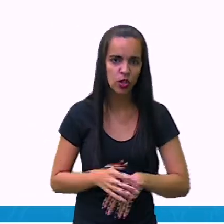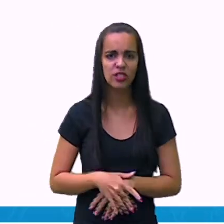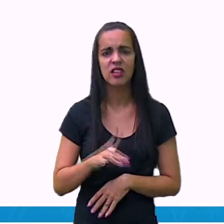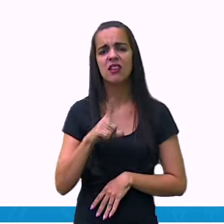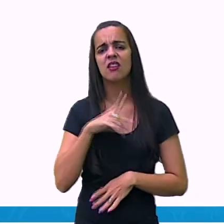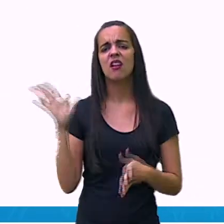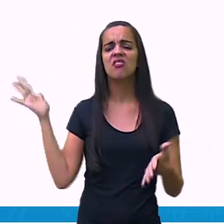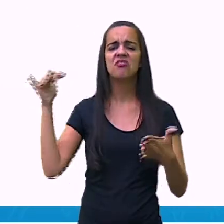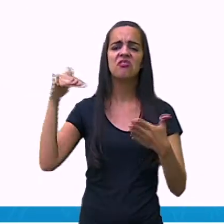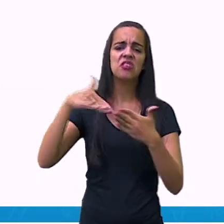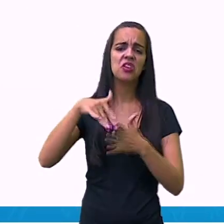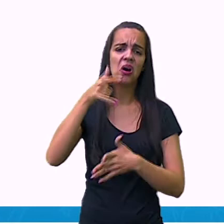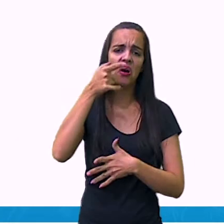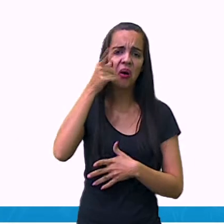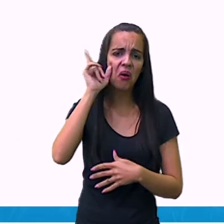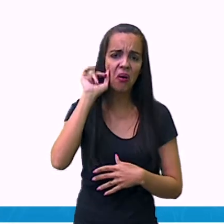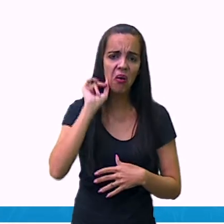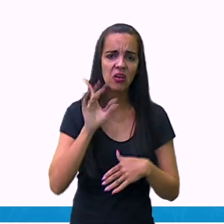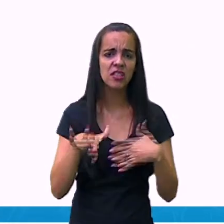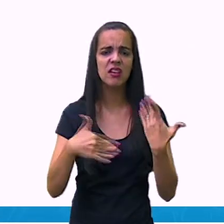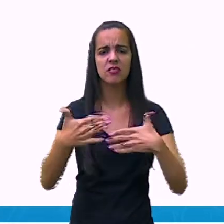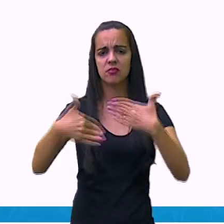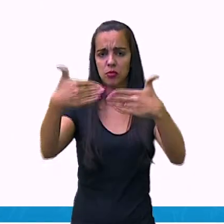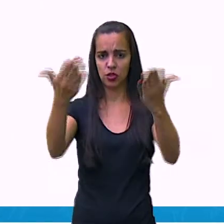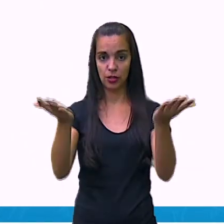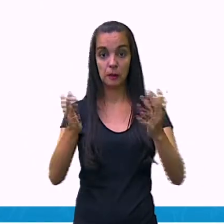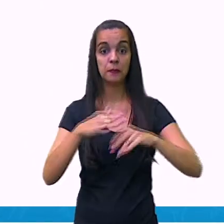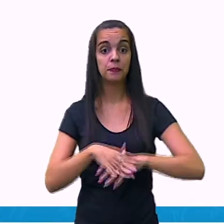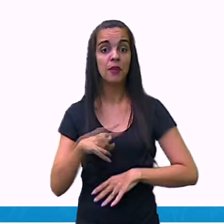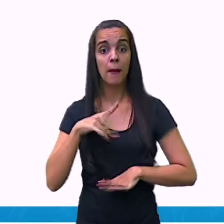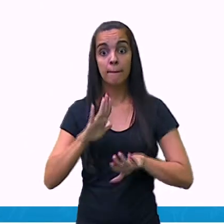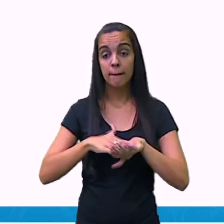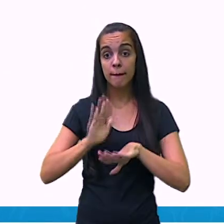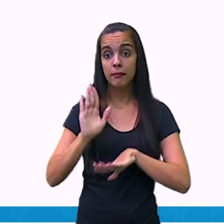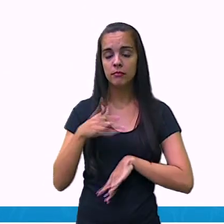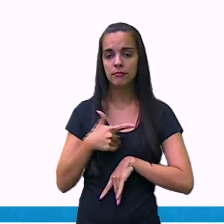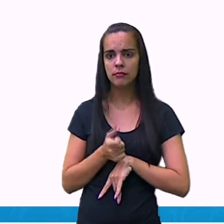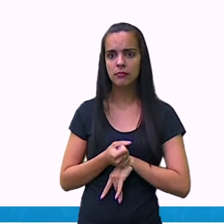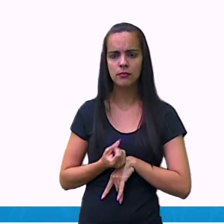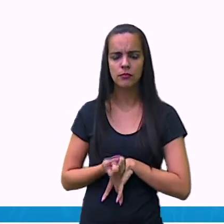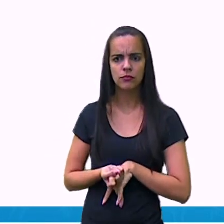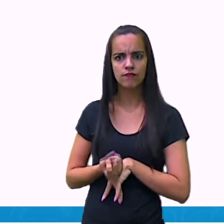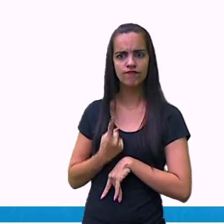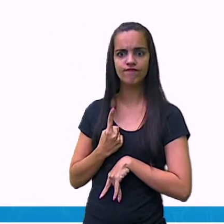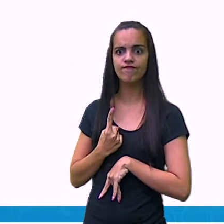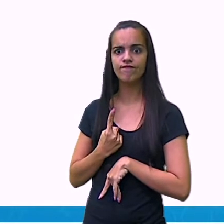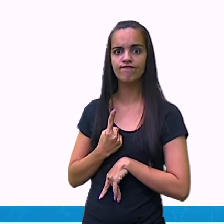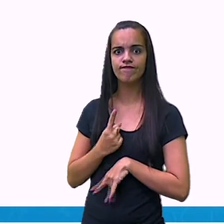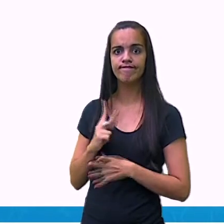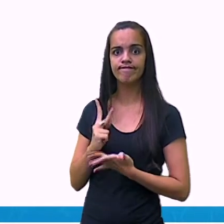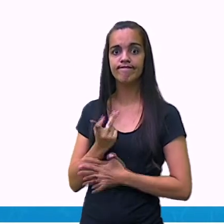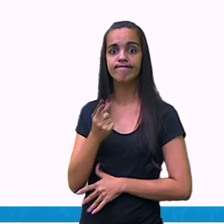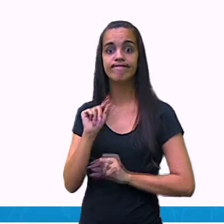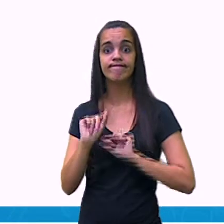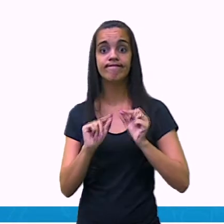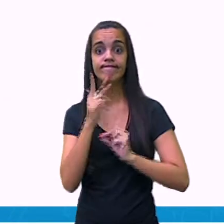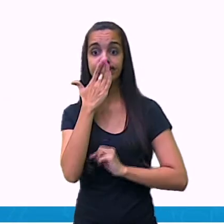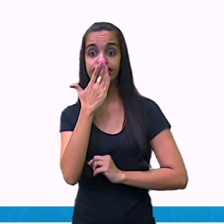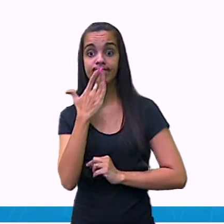e assim por diante. Mas, de repente, não sei o que deu nessa gente.